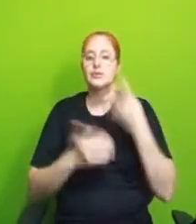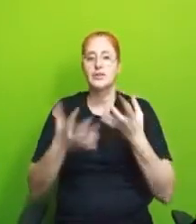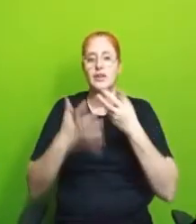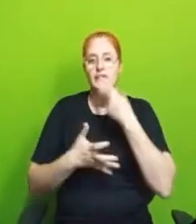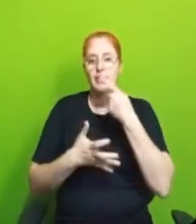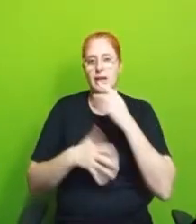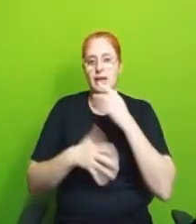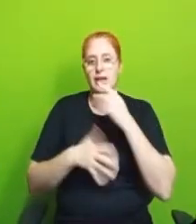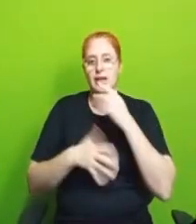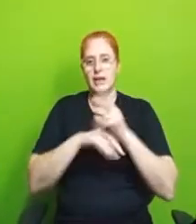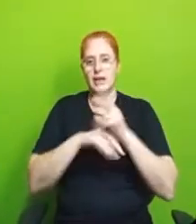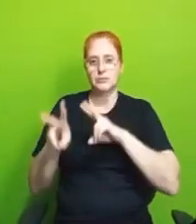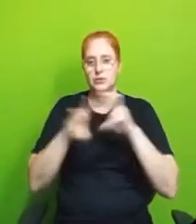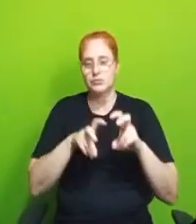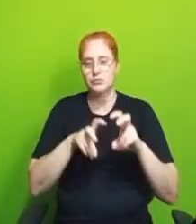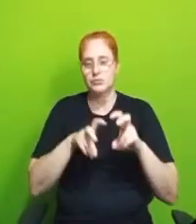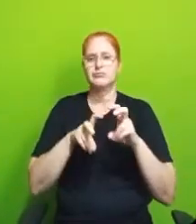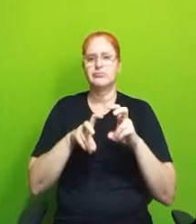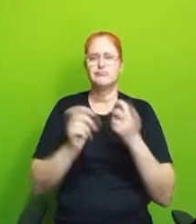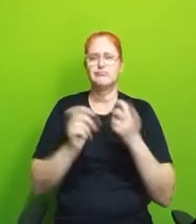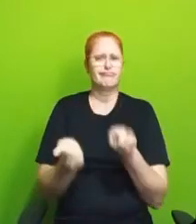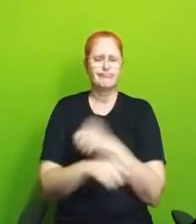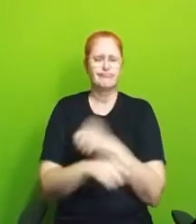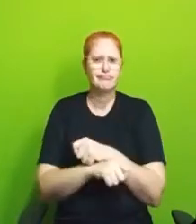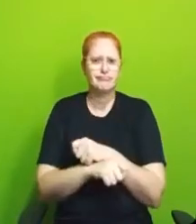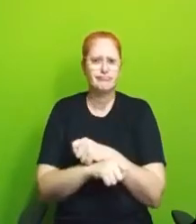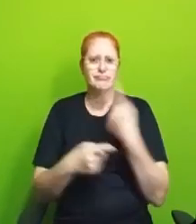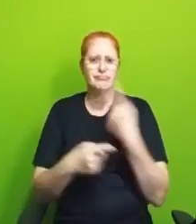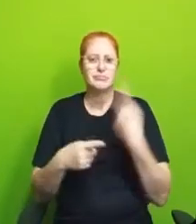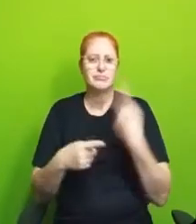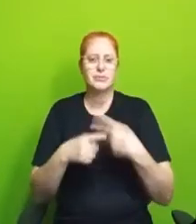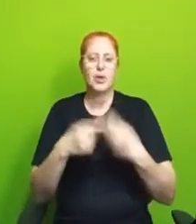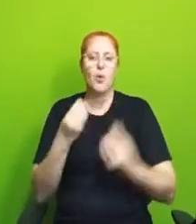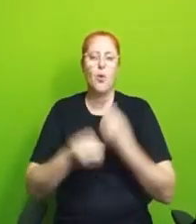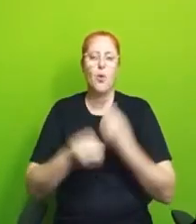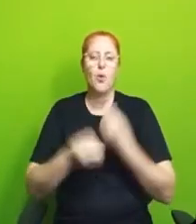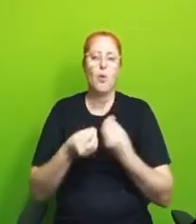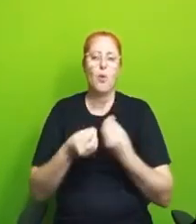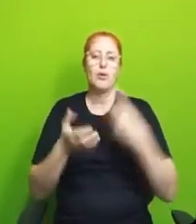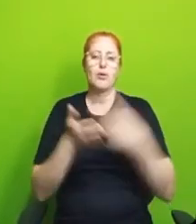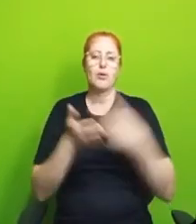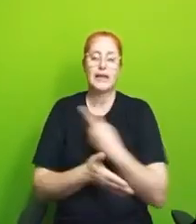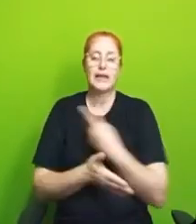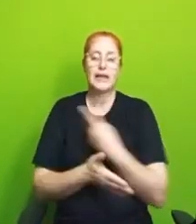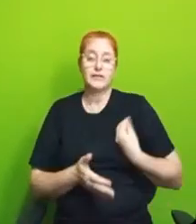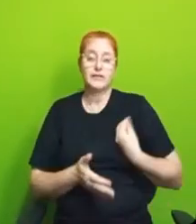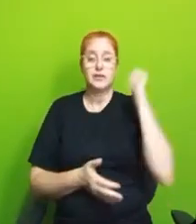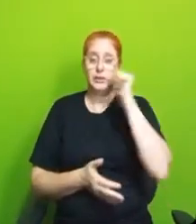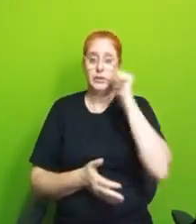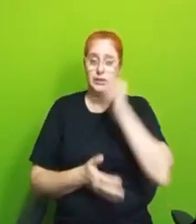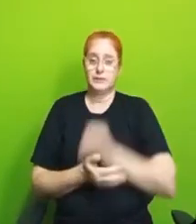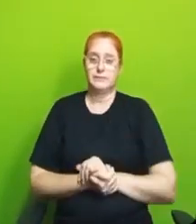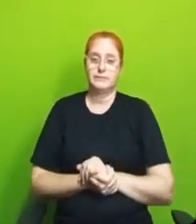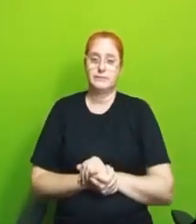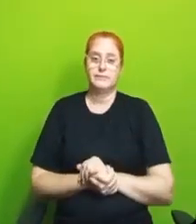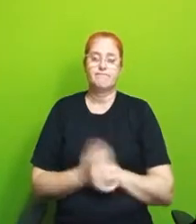essa contradição que está colocada aí e sobre como isso afeta a vida das mulheres, né? Uhum. Então,